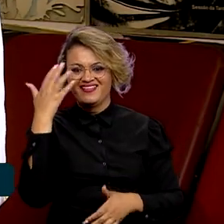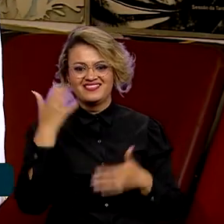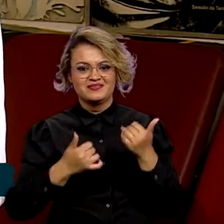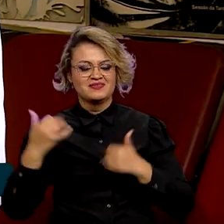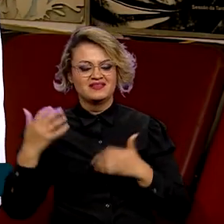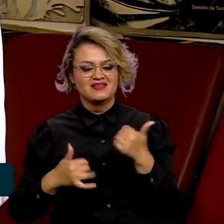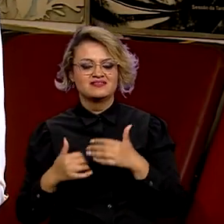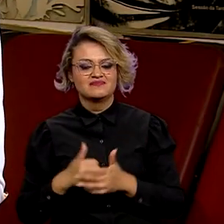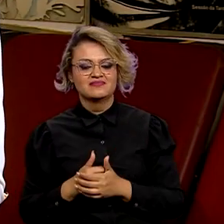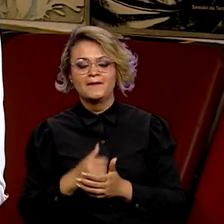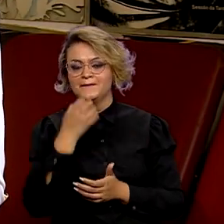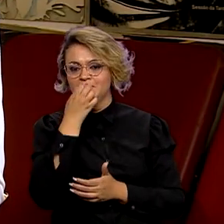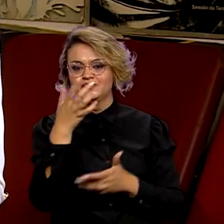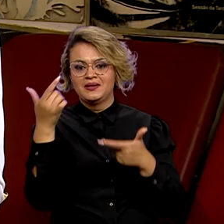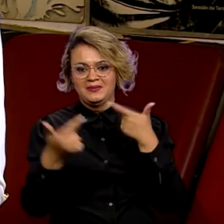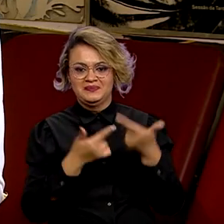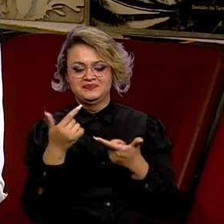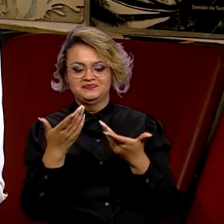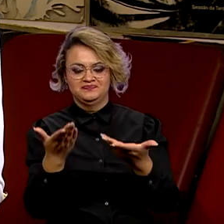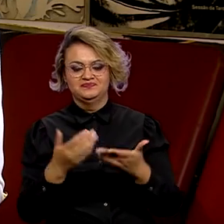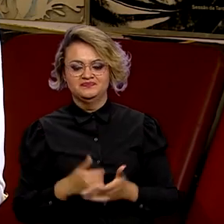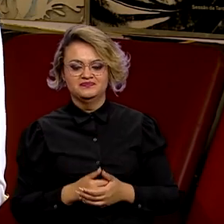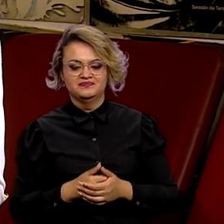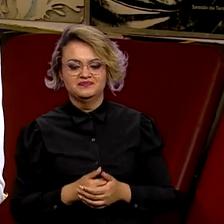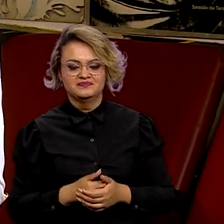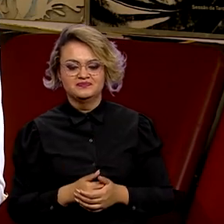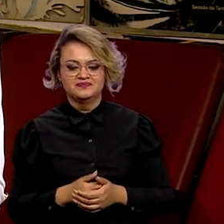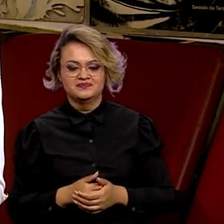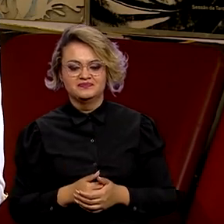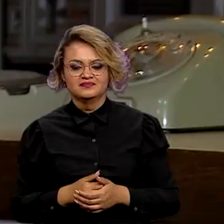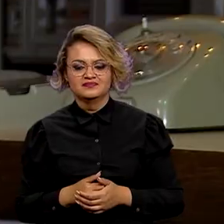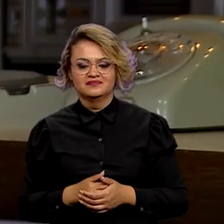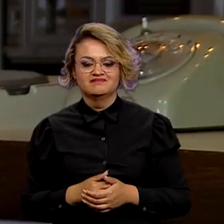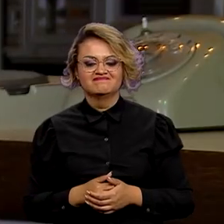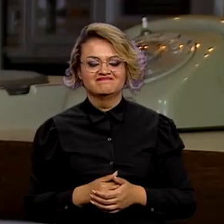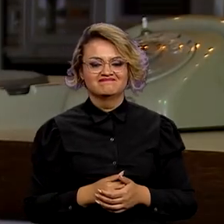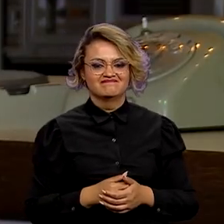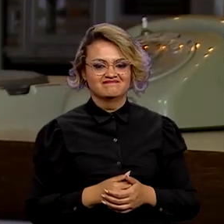palavras, ministra, e bom trabalho aí. Para os seus desafios, são muito grandes. Obrigada.